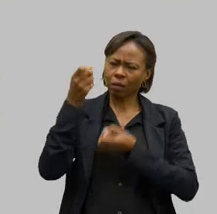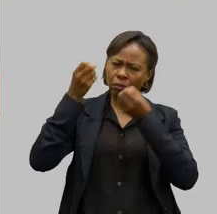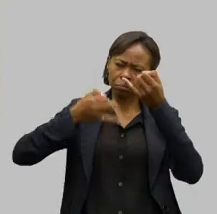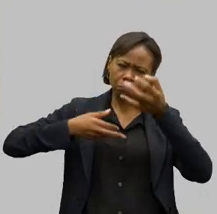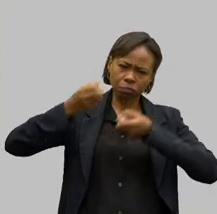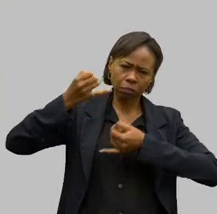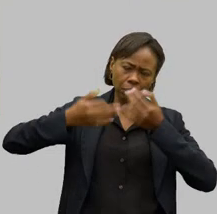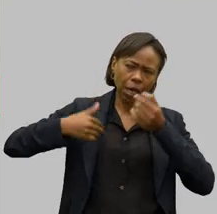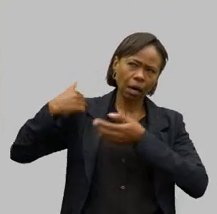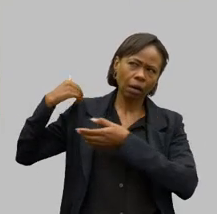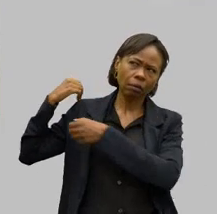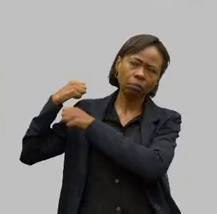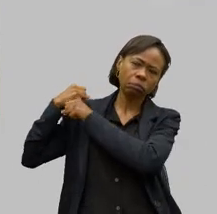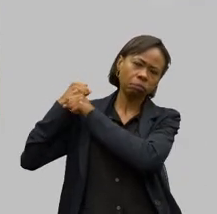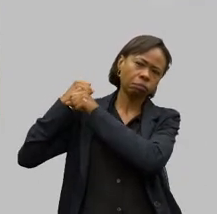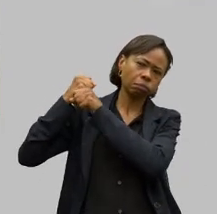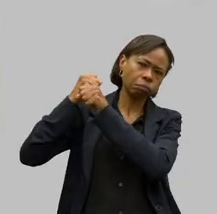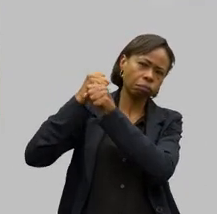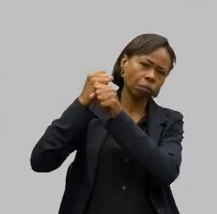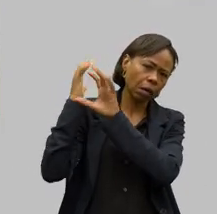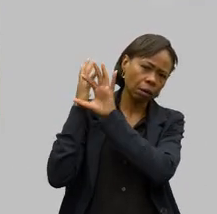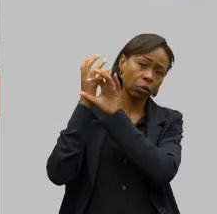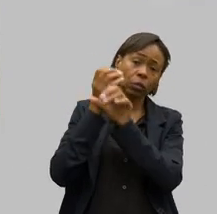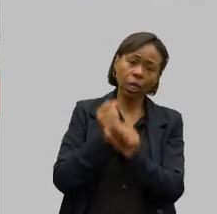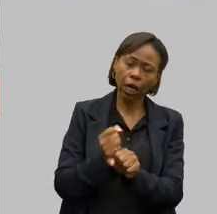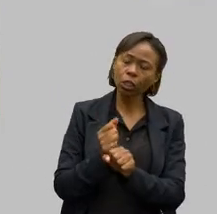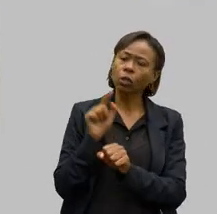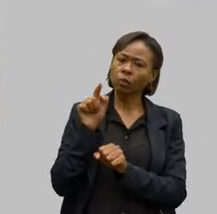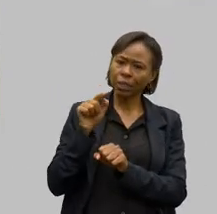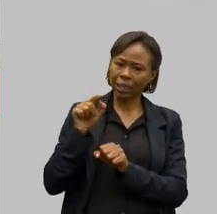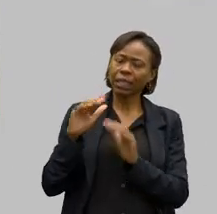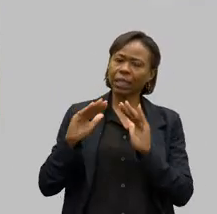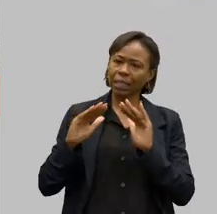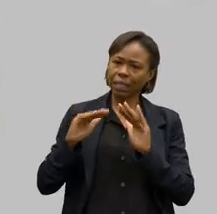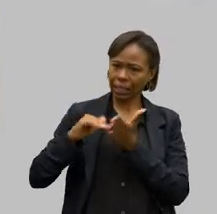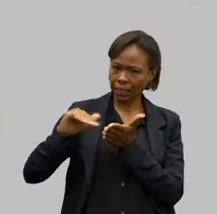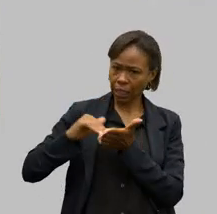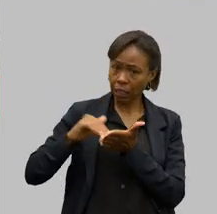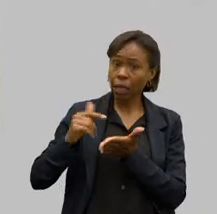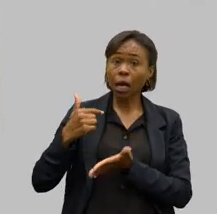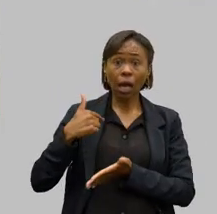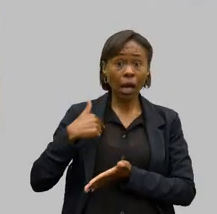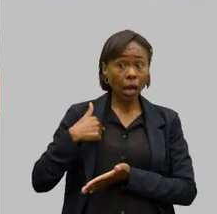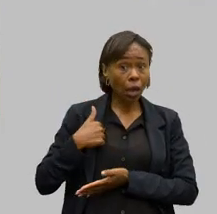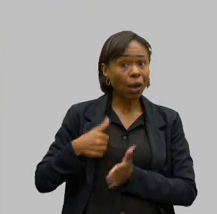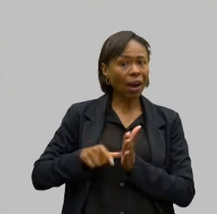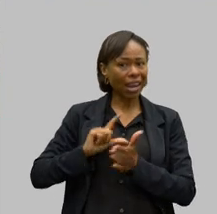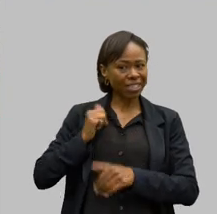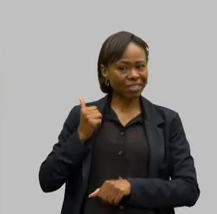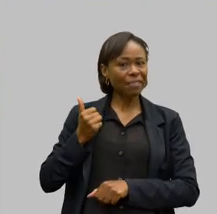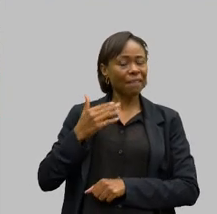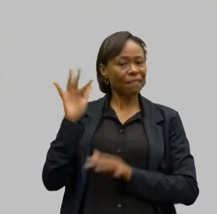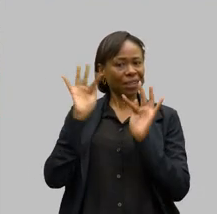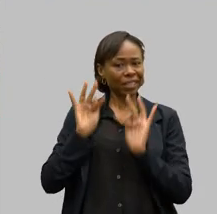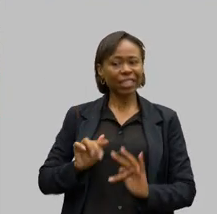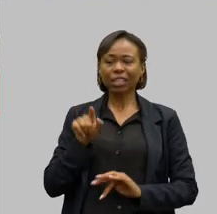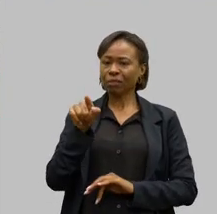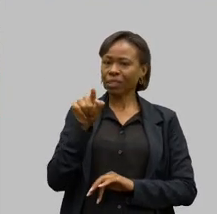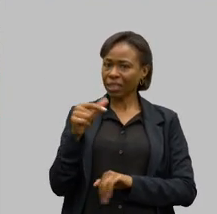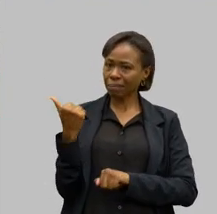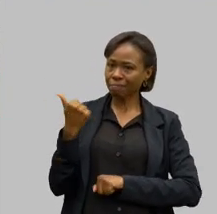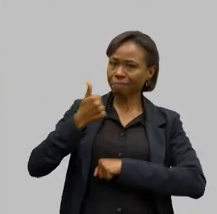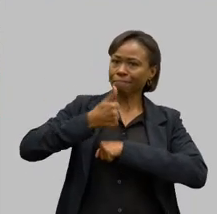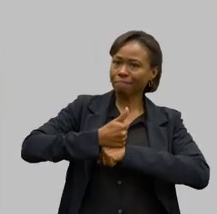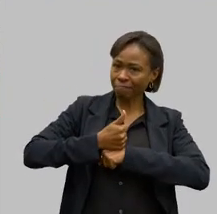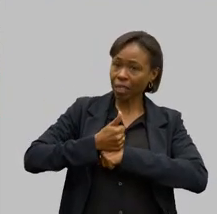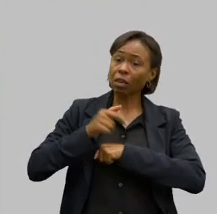desses anos que você tem na pasta. Eu fiquei muito feliz com a sua nomeação, funcionário de carreira da educação, que